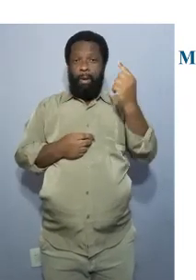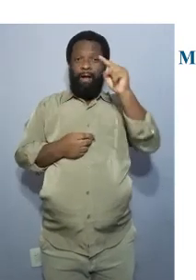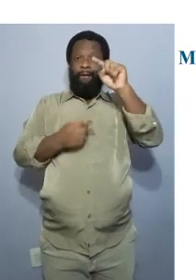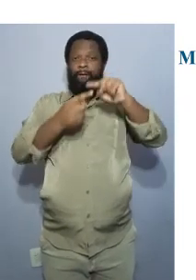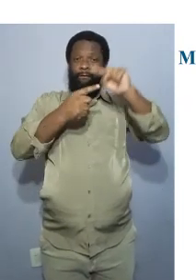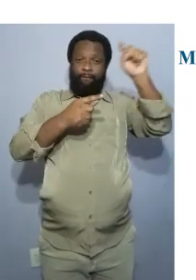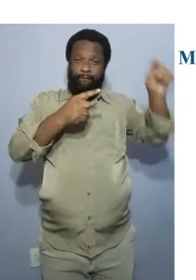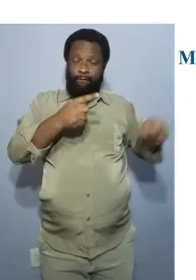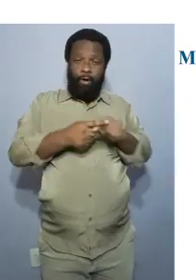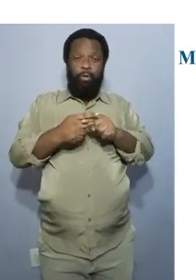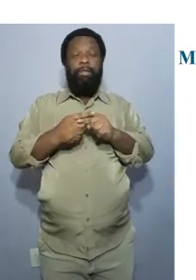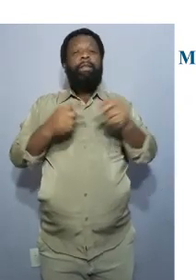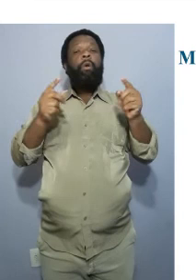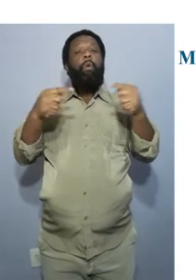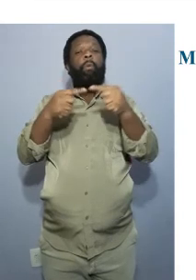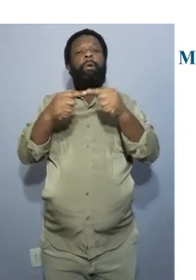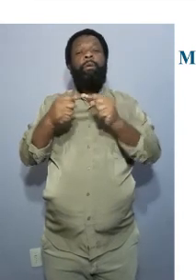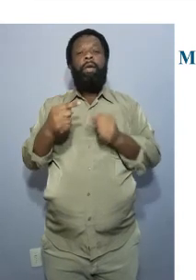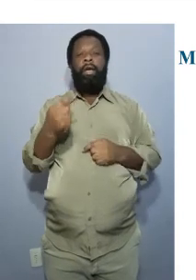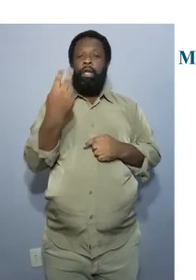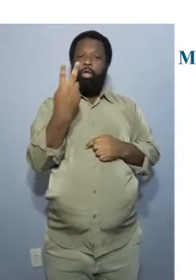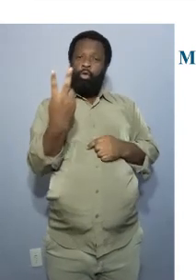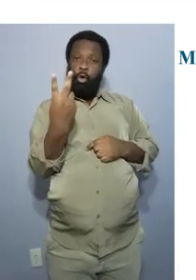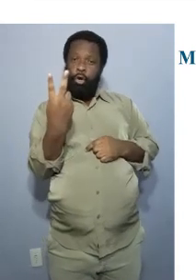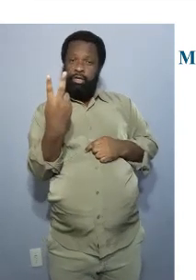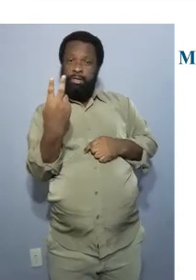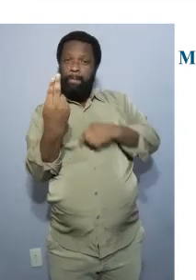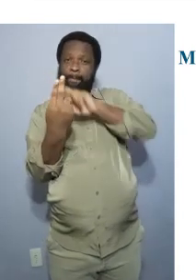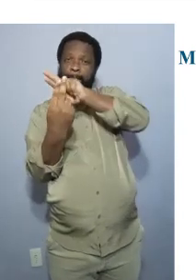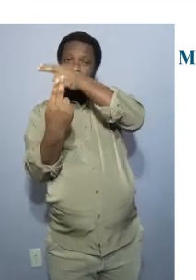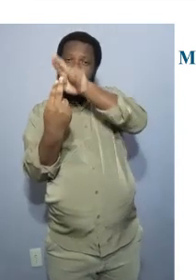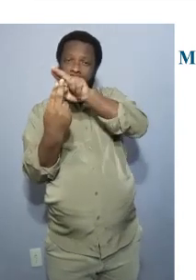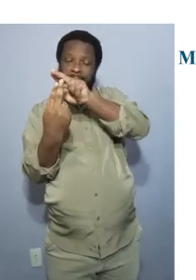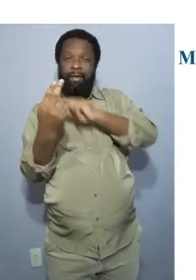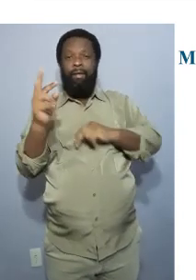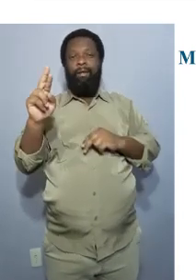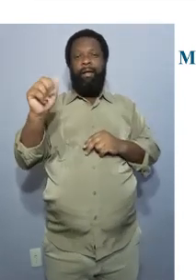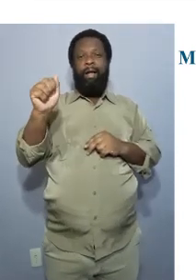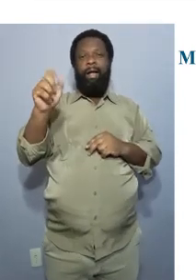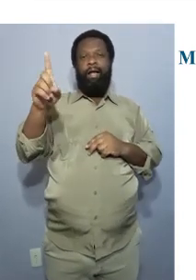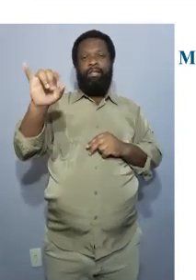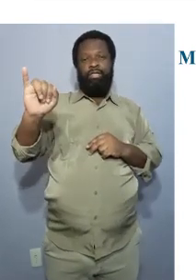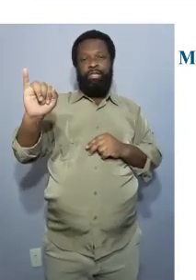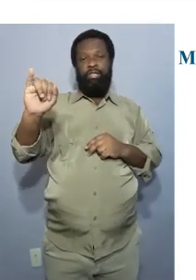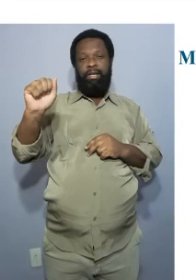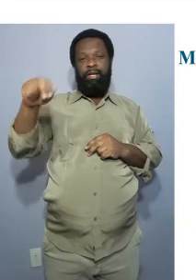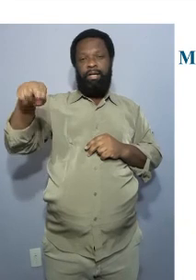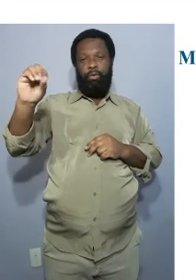ser chamada de 2π radianos. O mesmo valor, eles são equivalentes. E aí o radiano, a abreviação de radiano é